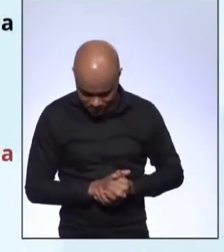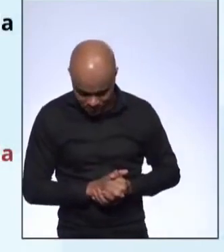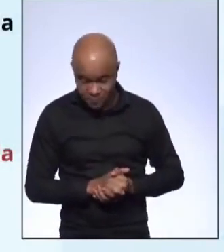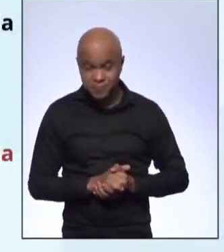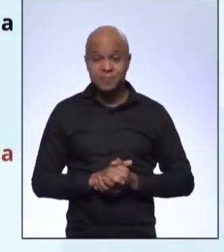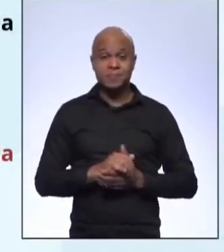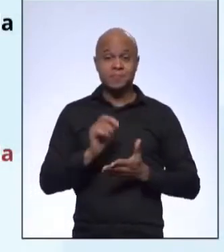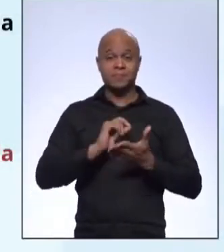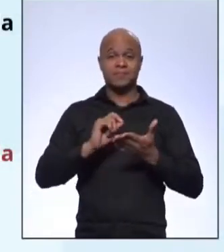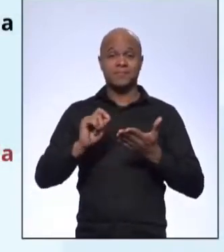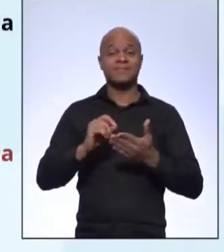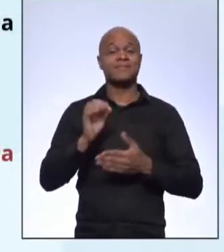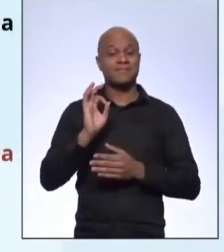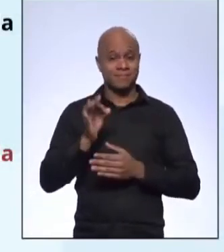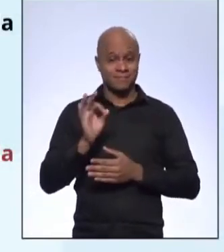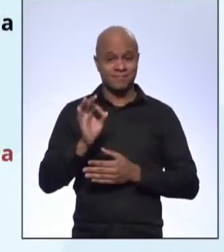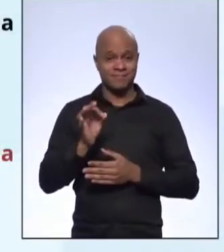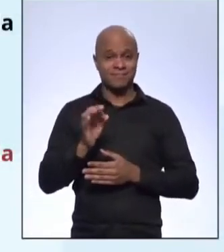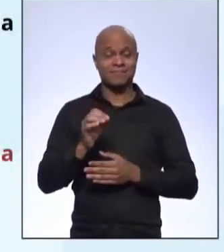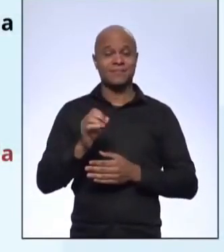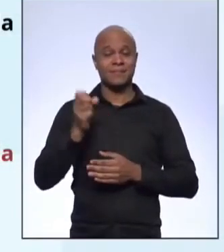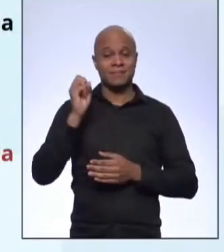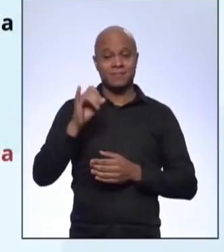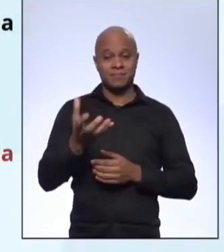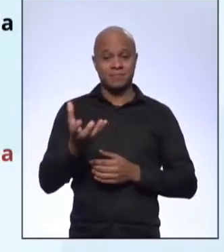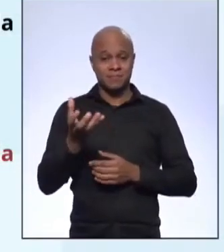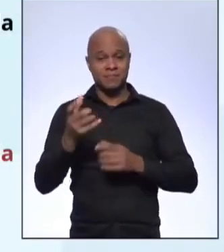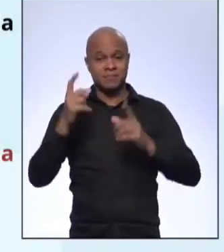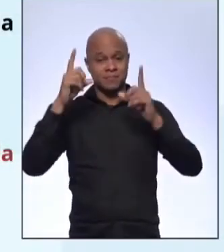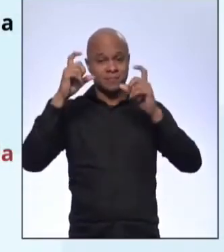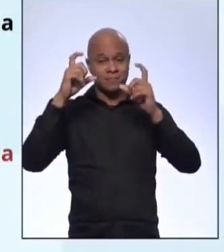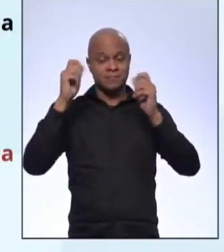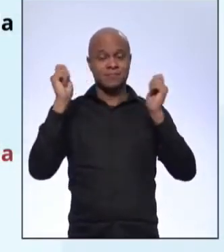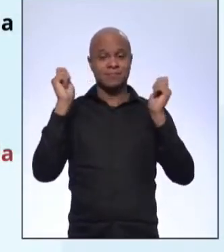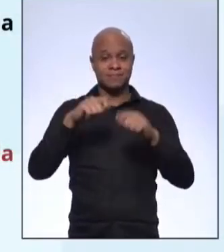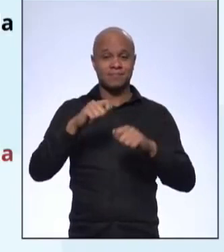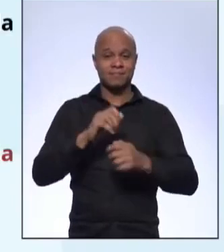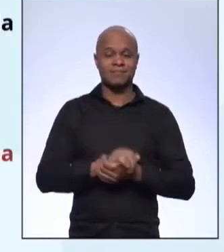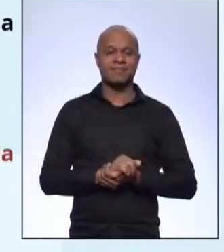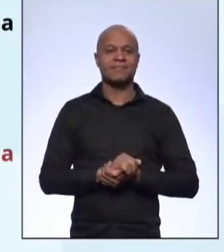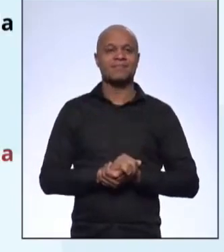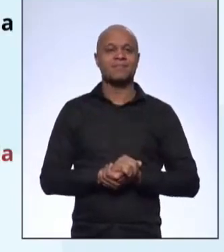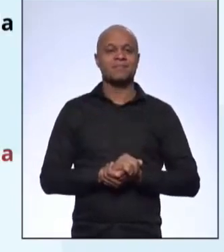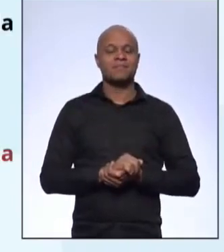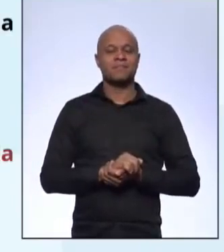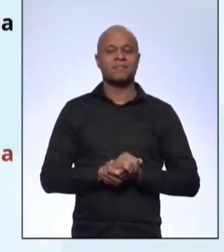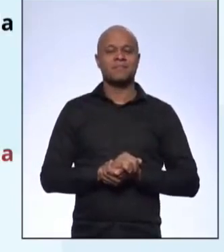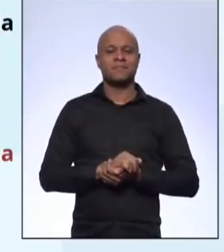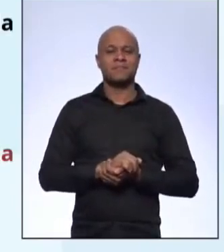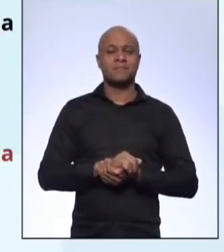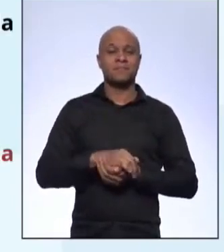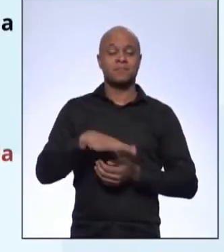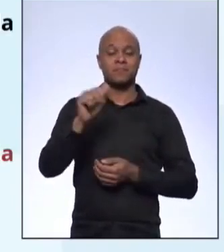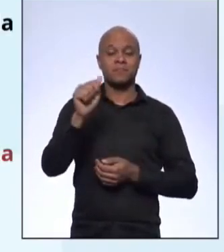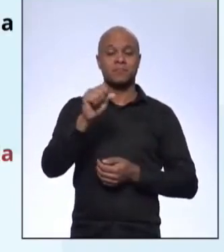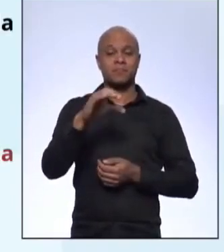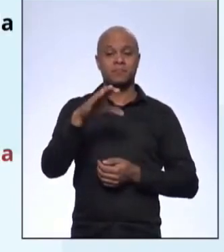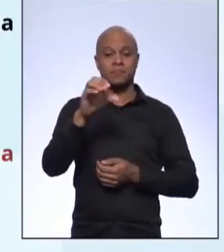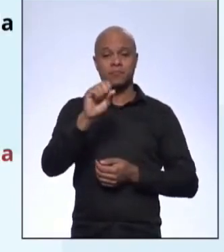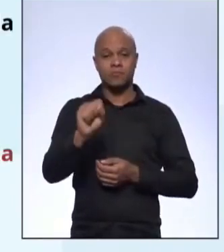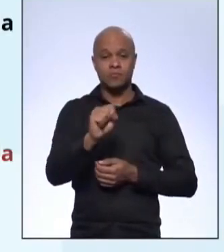for possível fazer o print também. Bascos formam cordão humano de 200 quilômetros